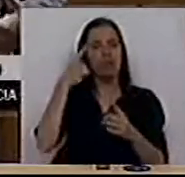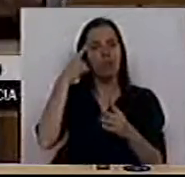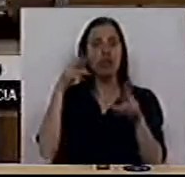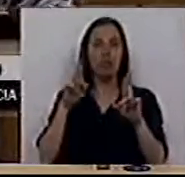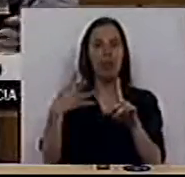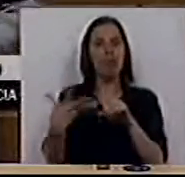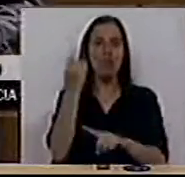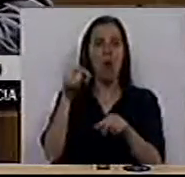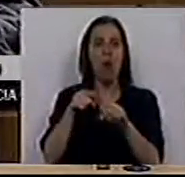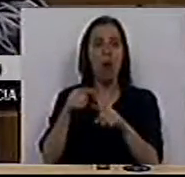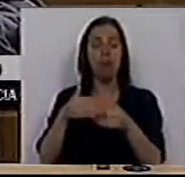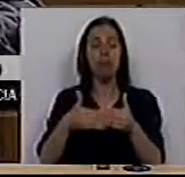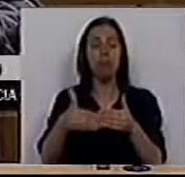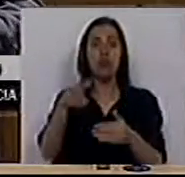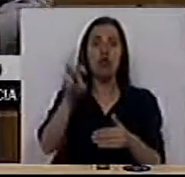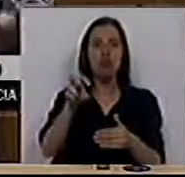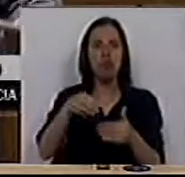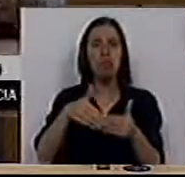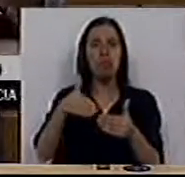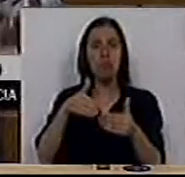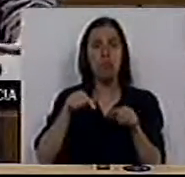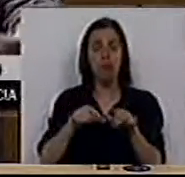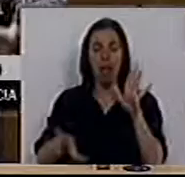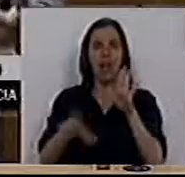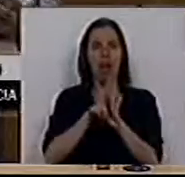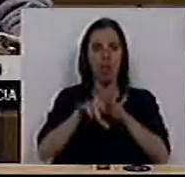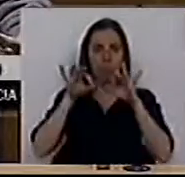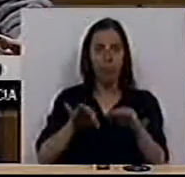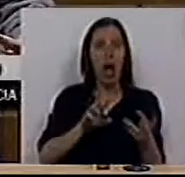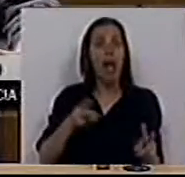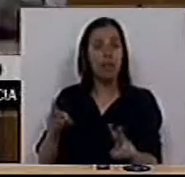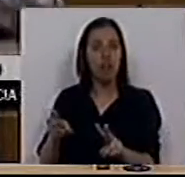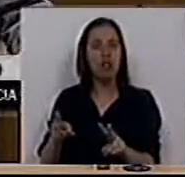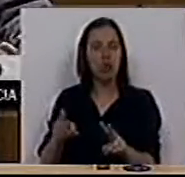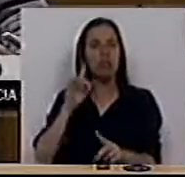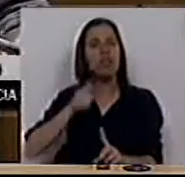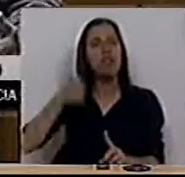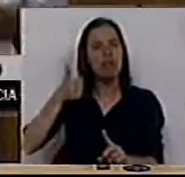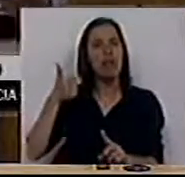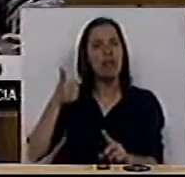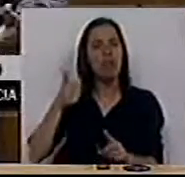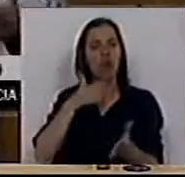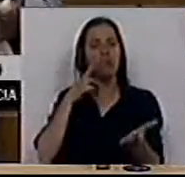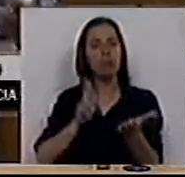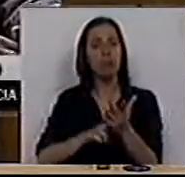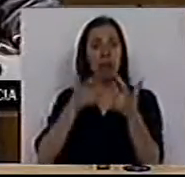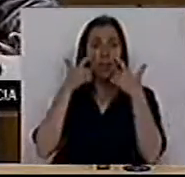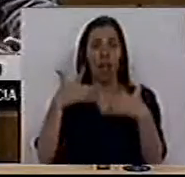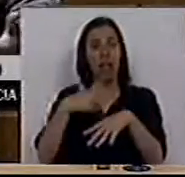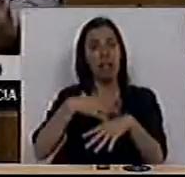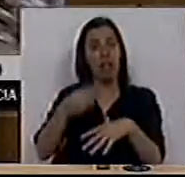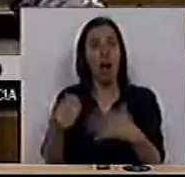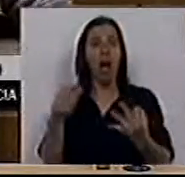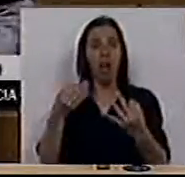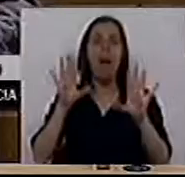consigamos agora, o mais tardar em junho, transformar em lei estas alterações que são essenciais, que de facto pecam por